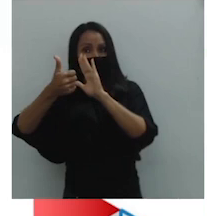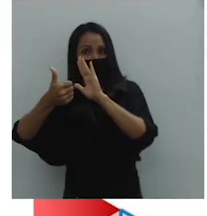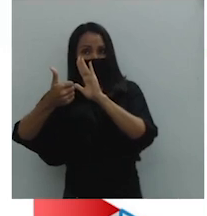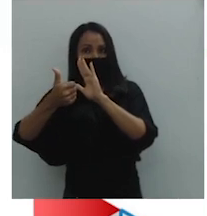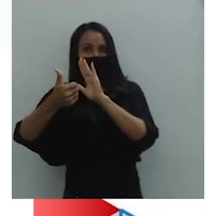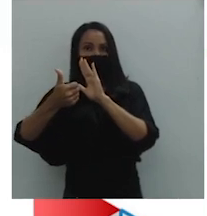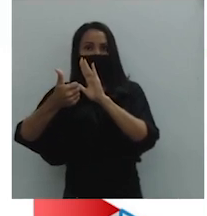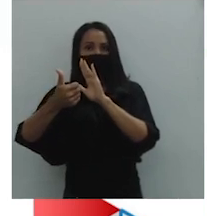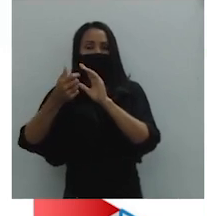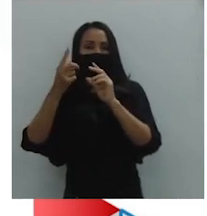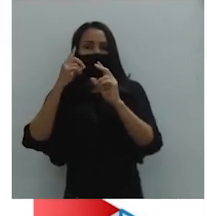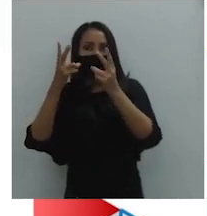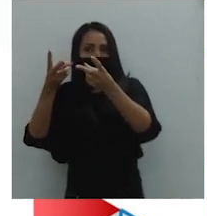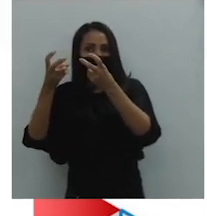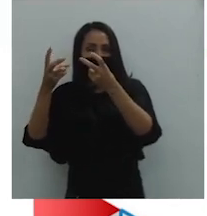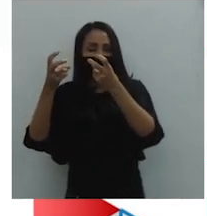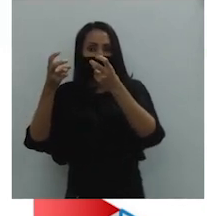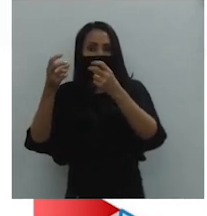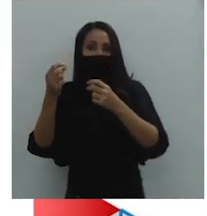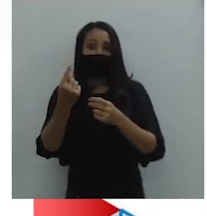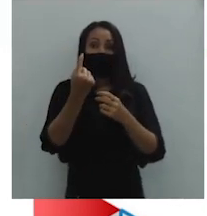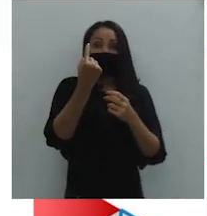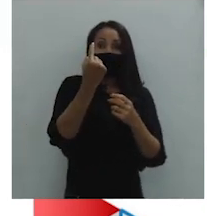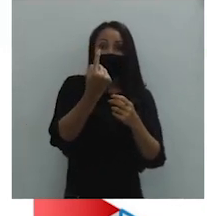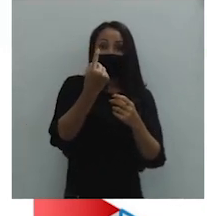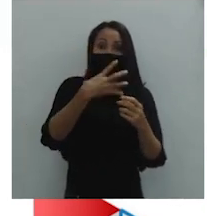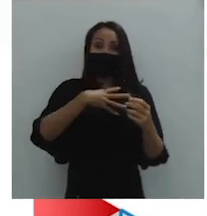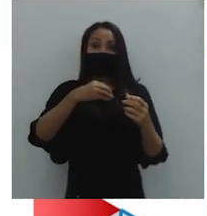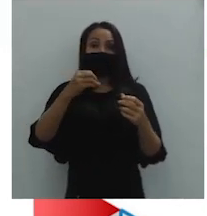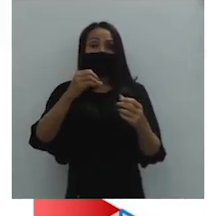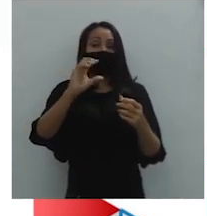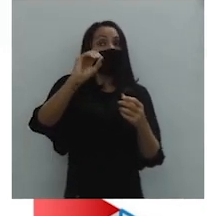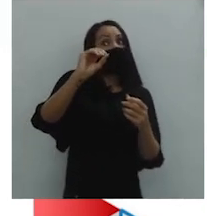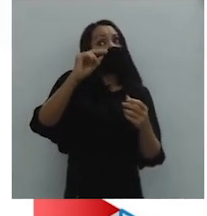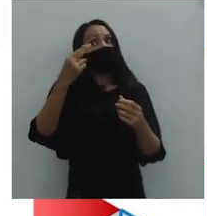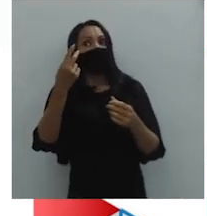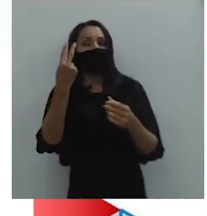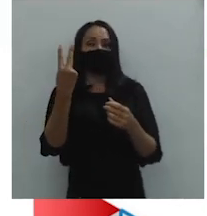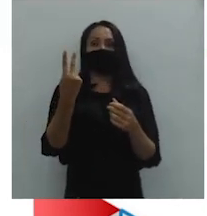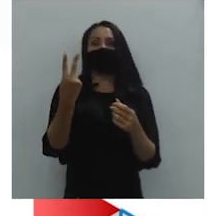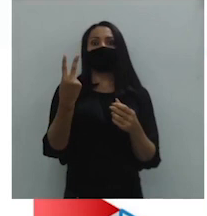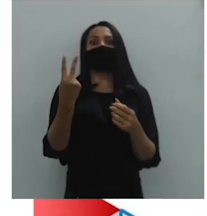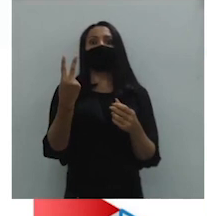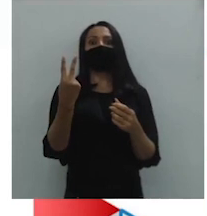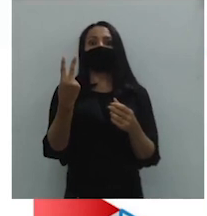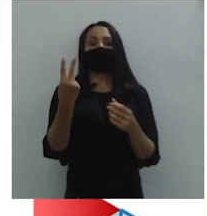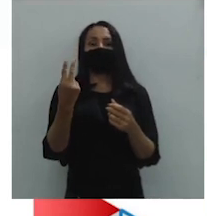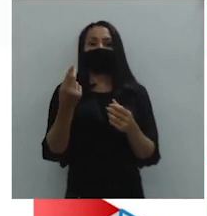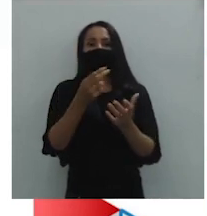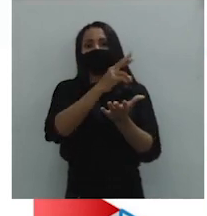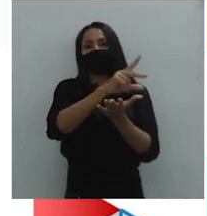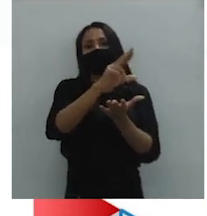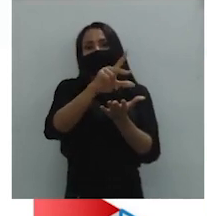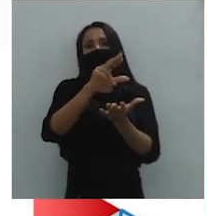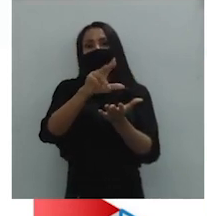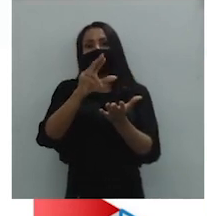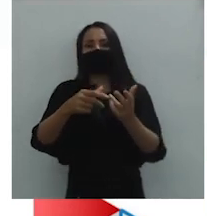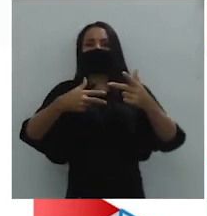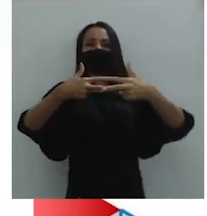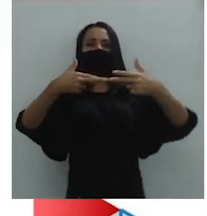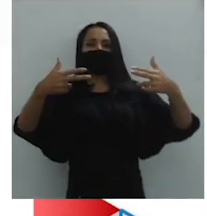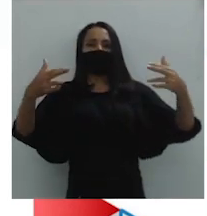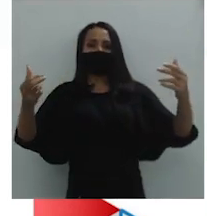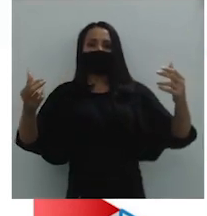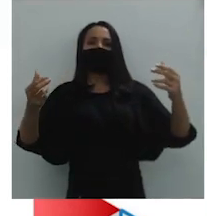ali, no máximo 2, certo? E vários fatores contribuíram para essa queda